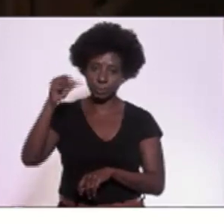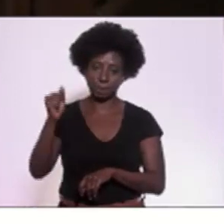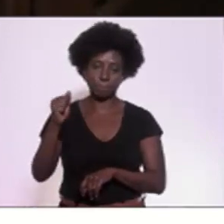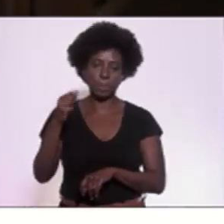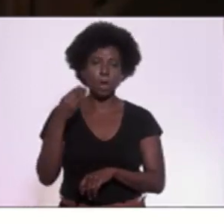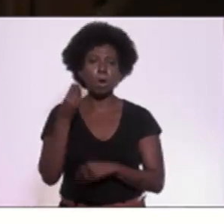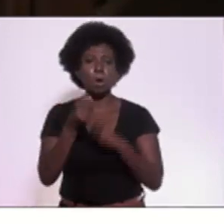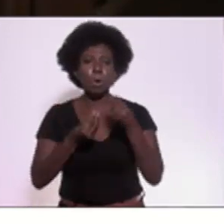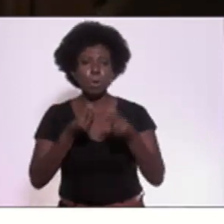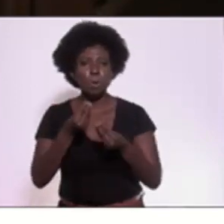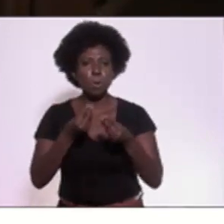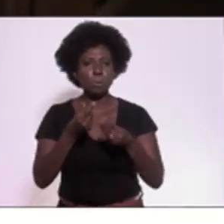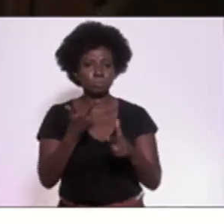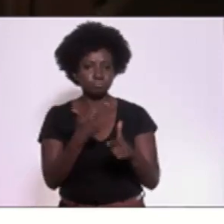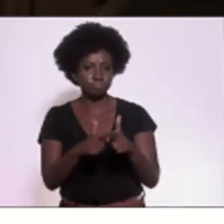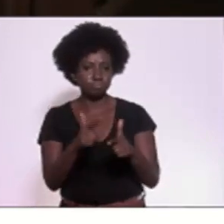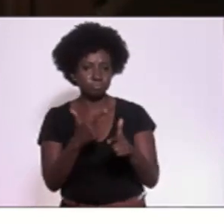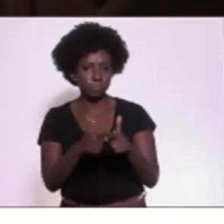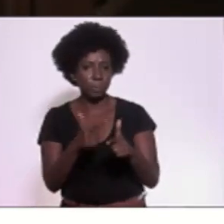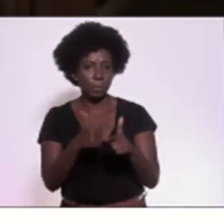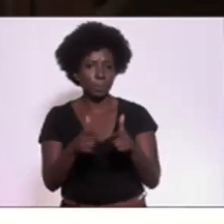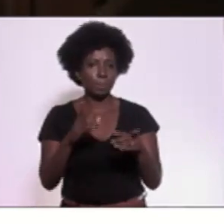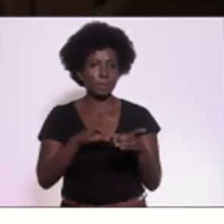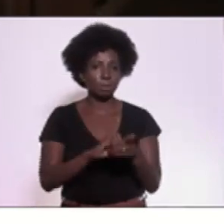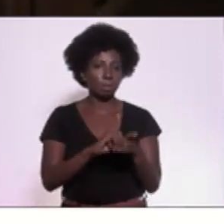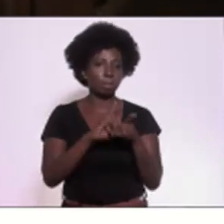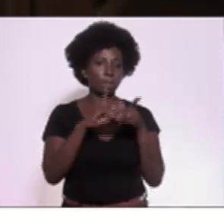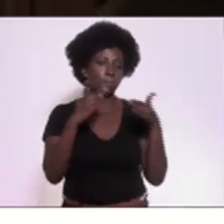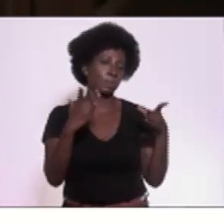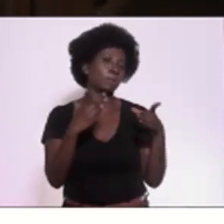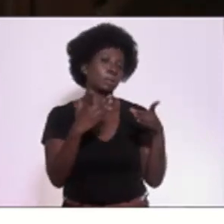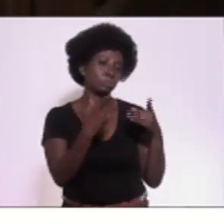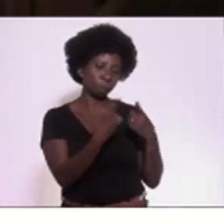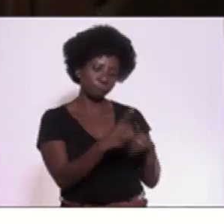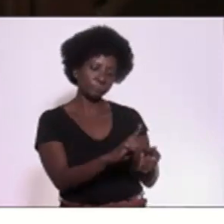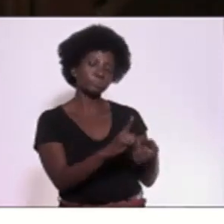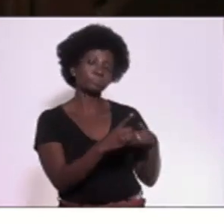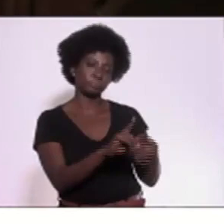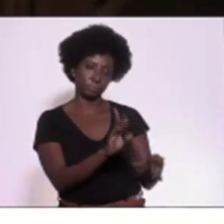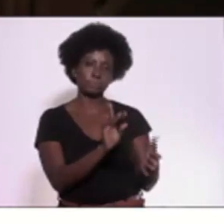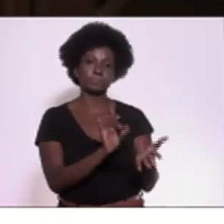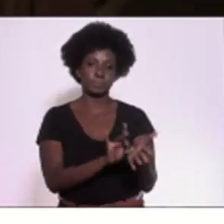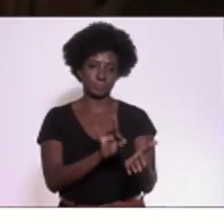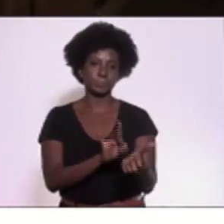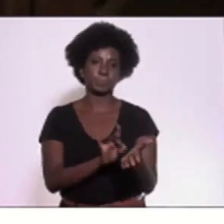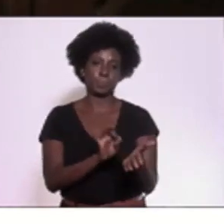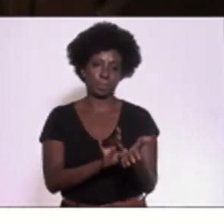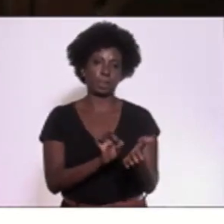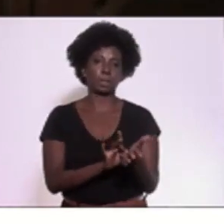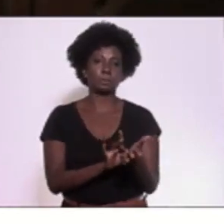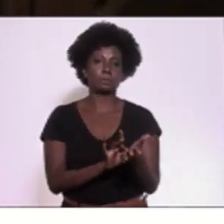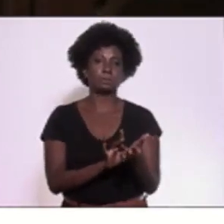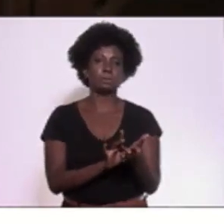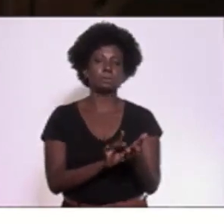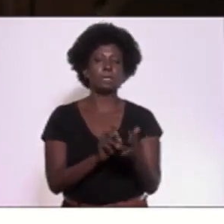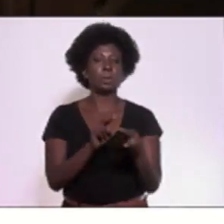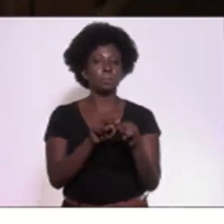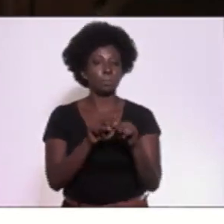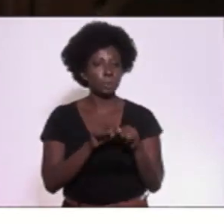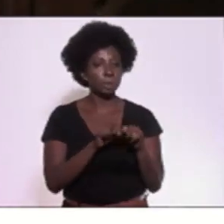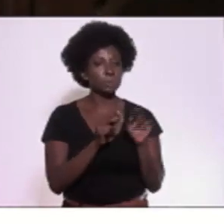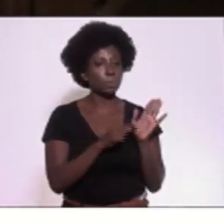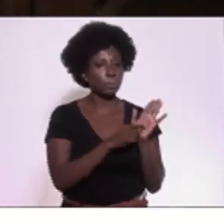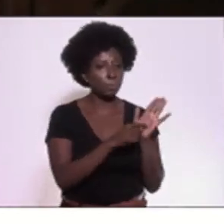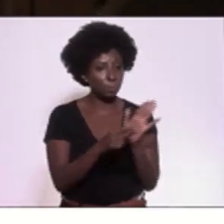onde as liberdades democráticas estão sendo ameaçadas concretamente. Então, trago esses dois elementos para a